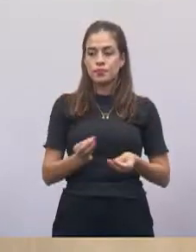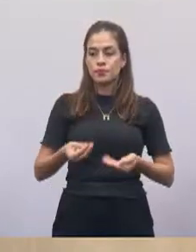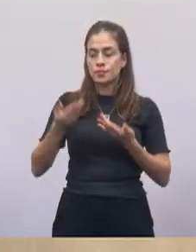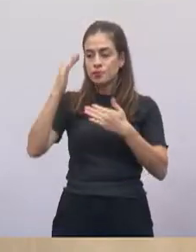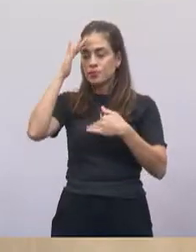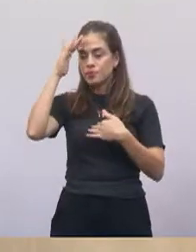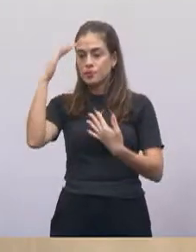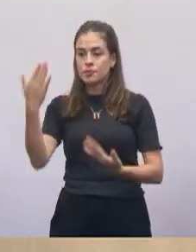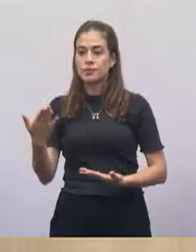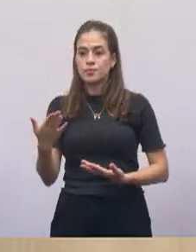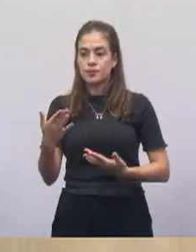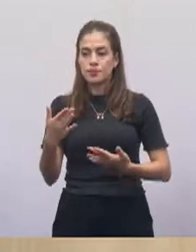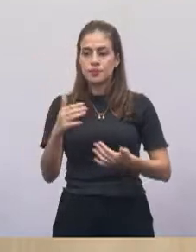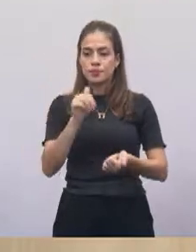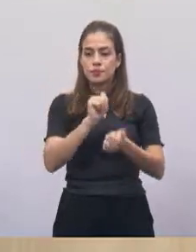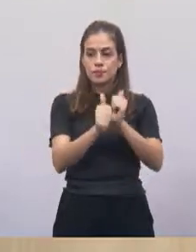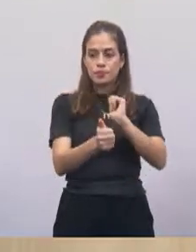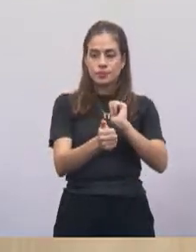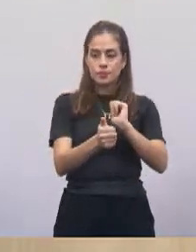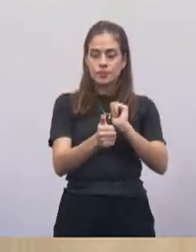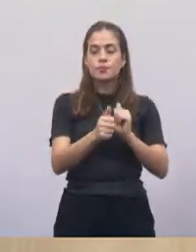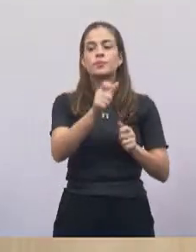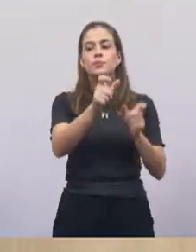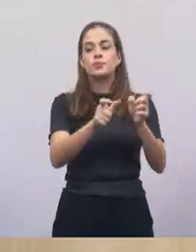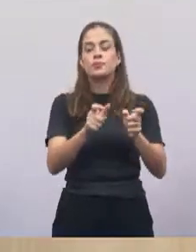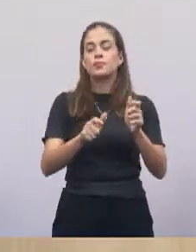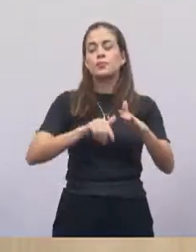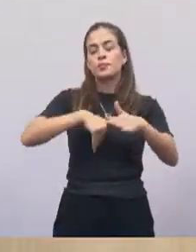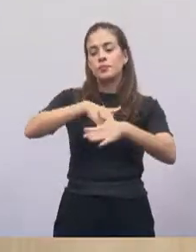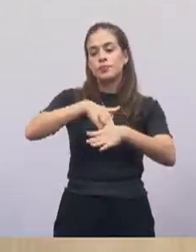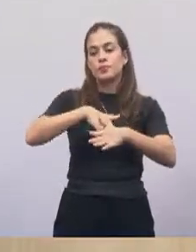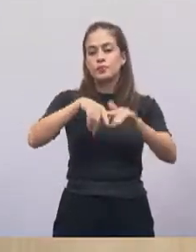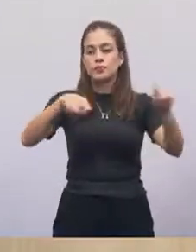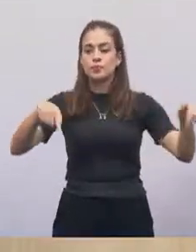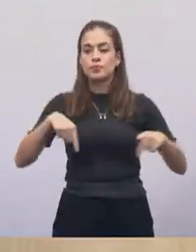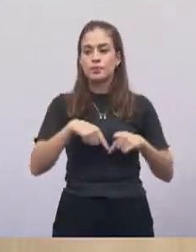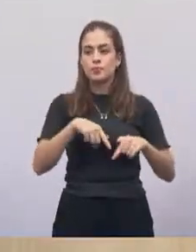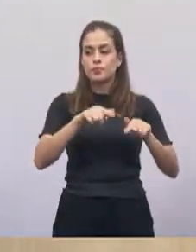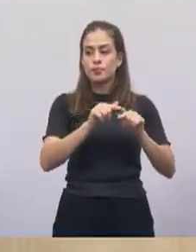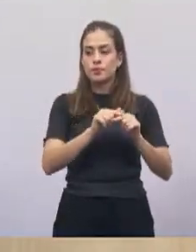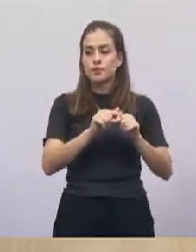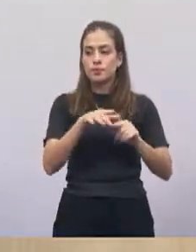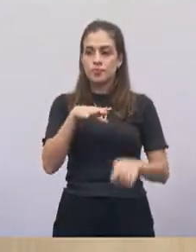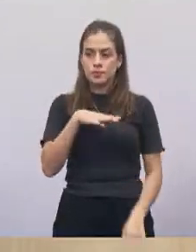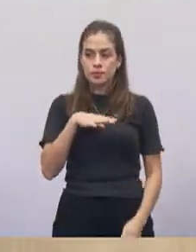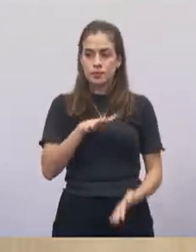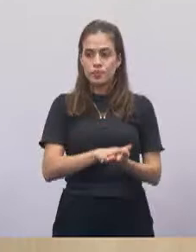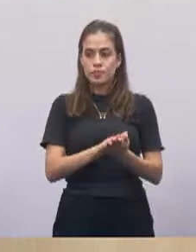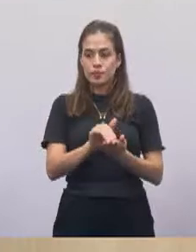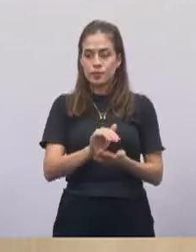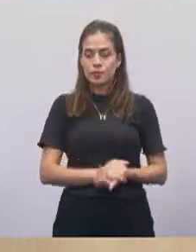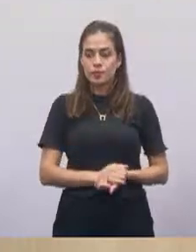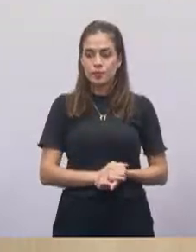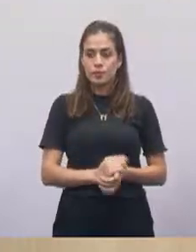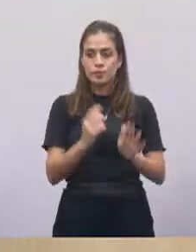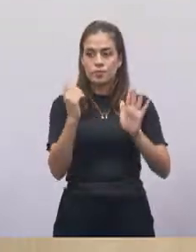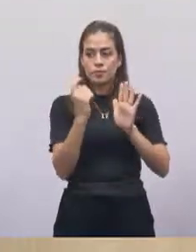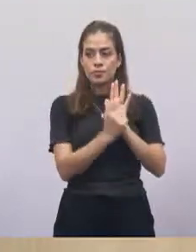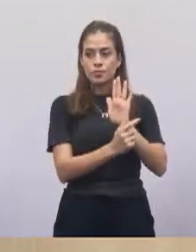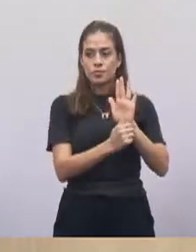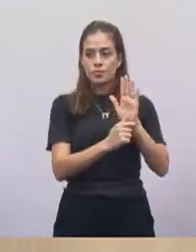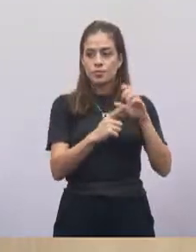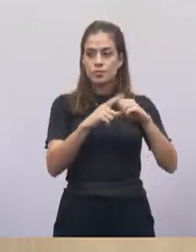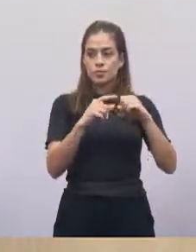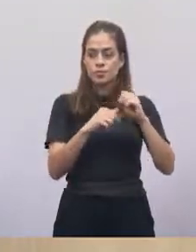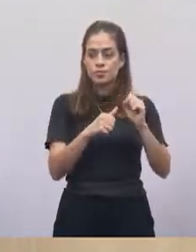jogadores de futebol de campo, de salão e de futsal do município. O caput do artigo 1º do